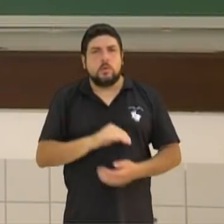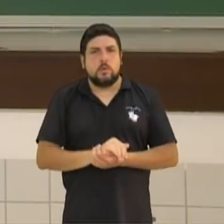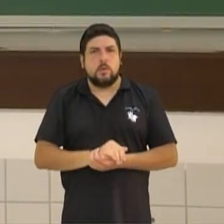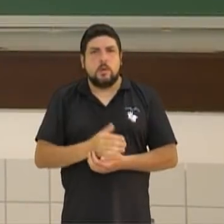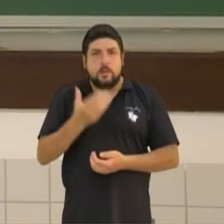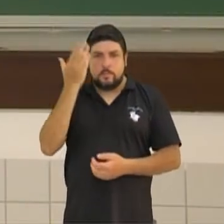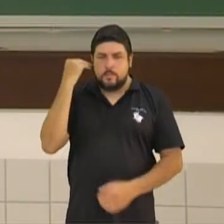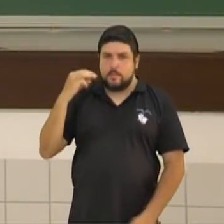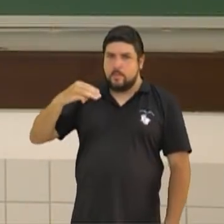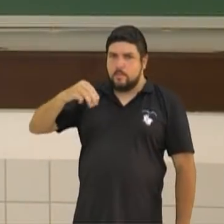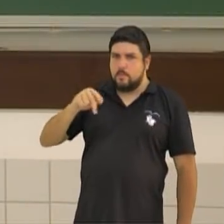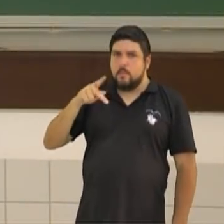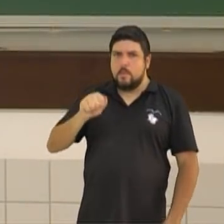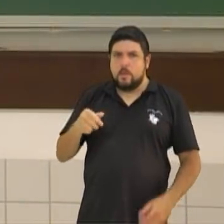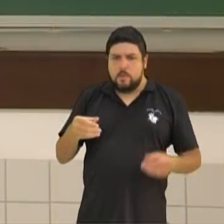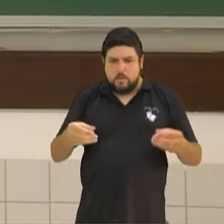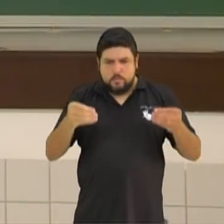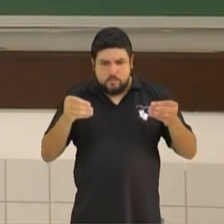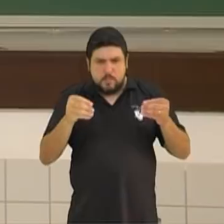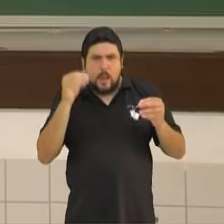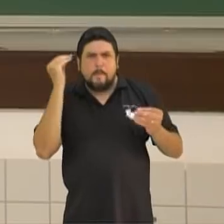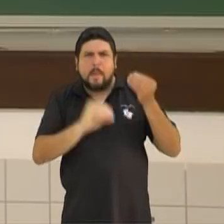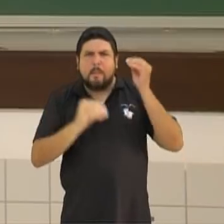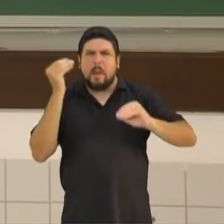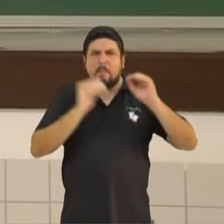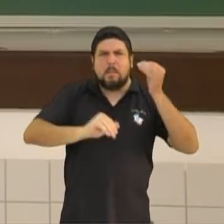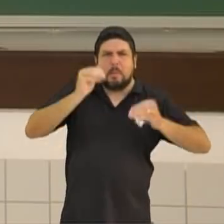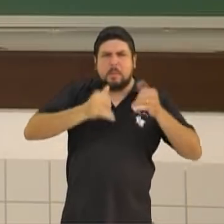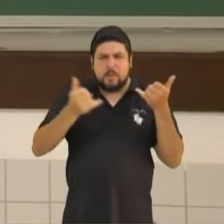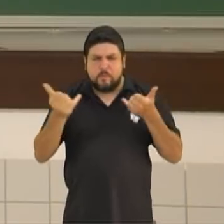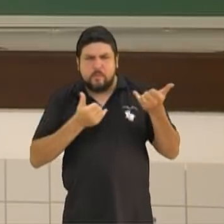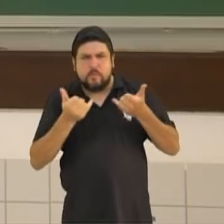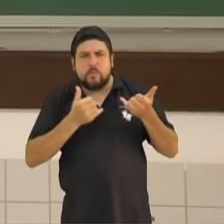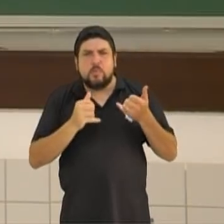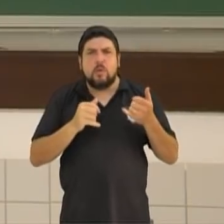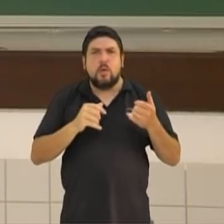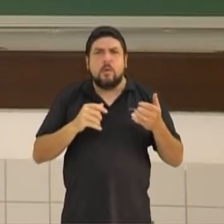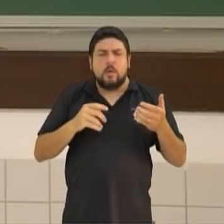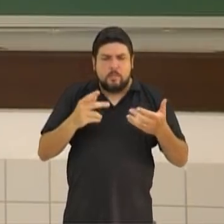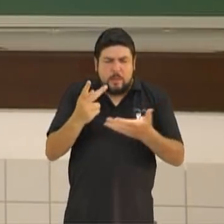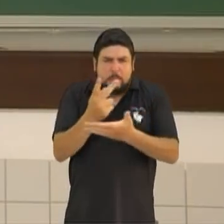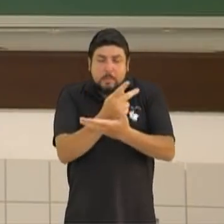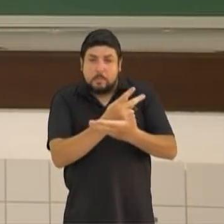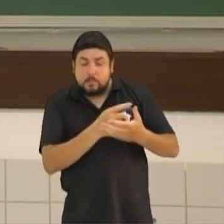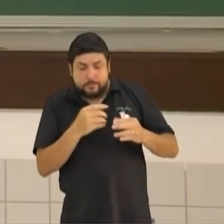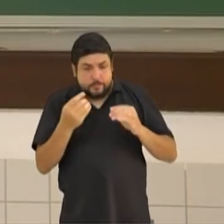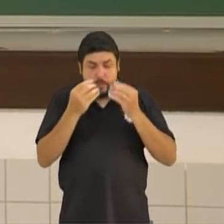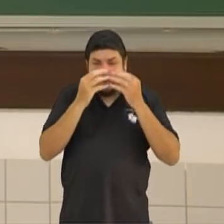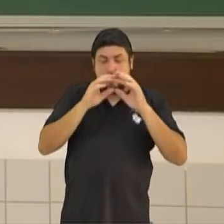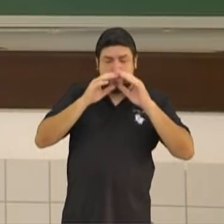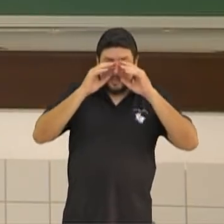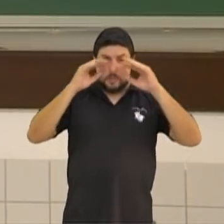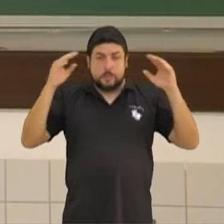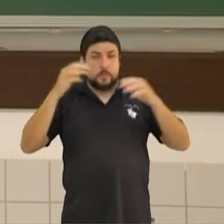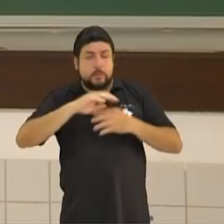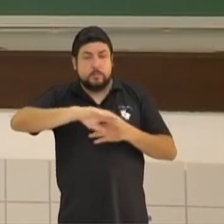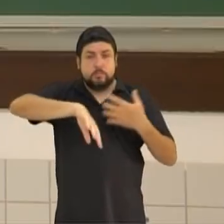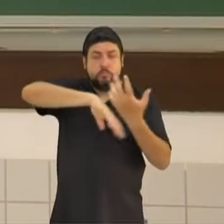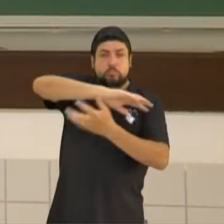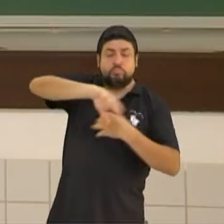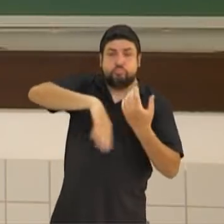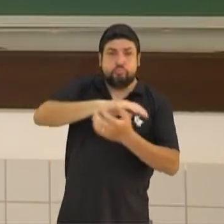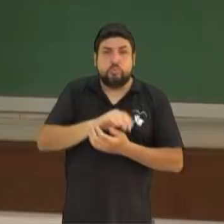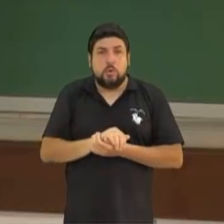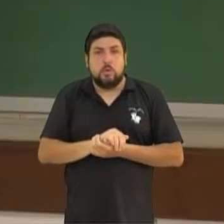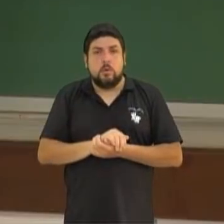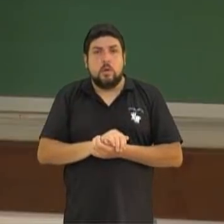muita informação errada, inclusive, mas eles são todos poluídos, cheios de desenhos e escritas aí por diante. Você